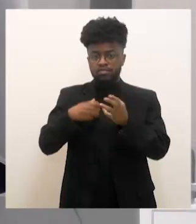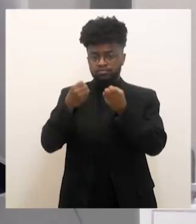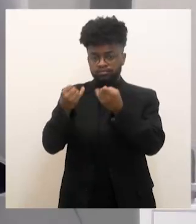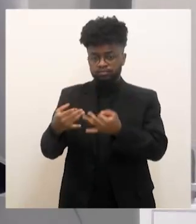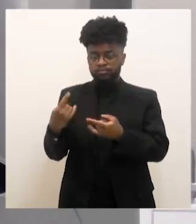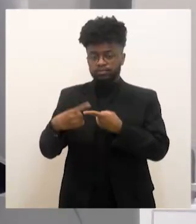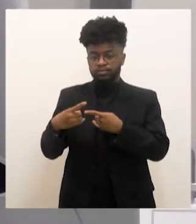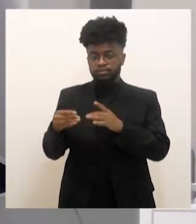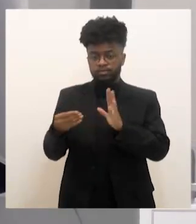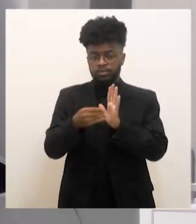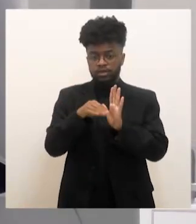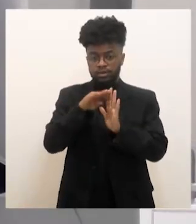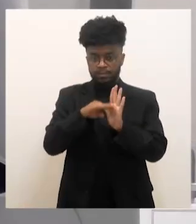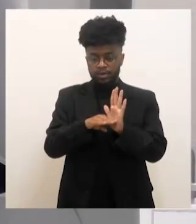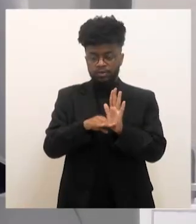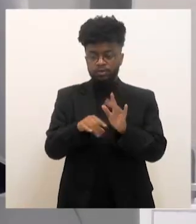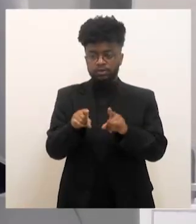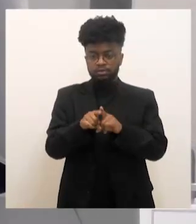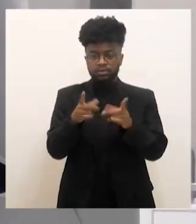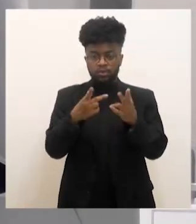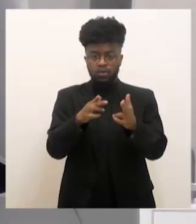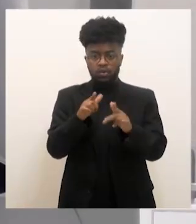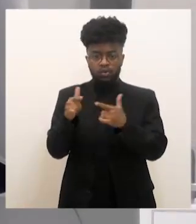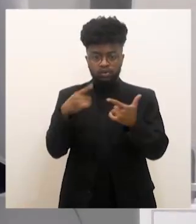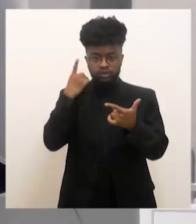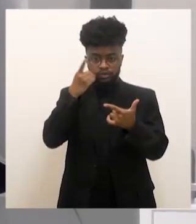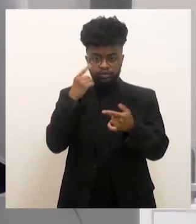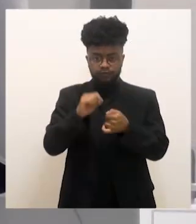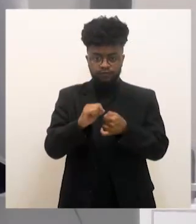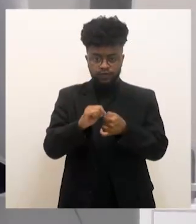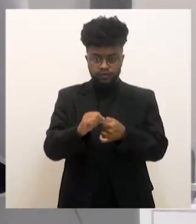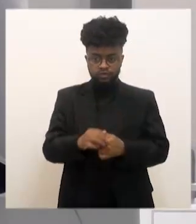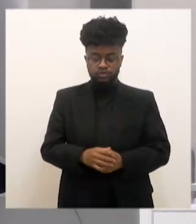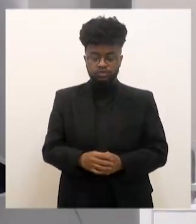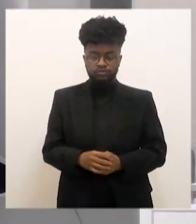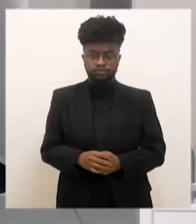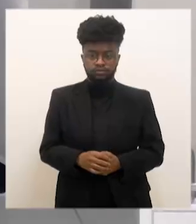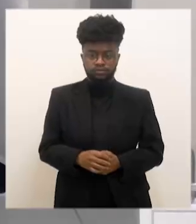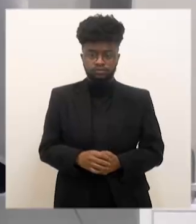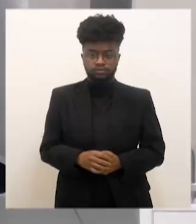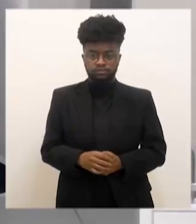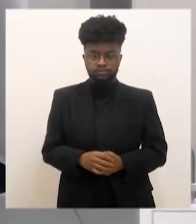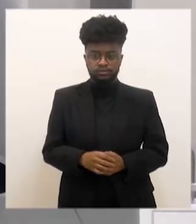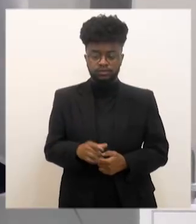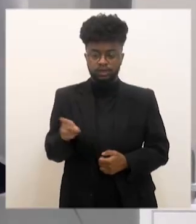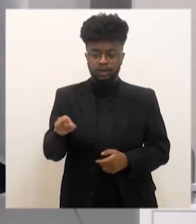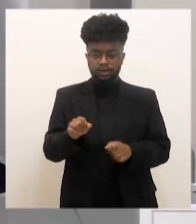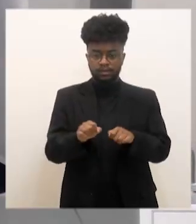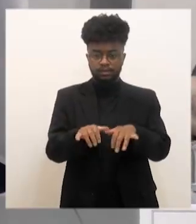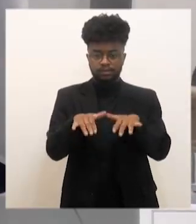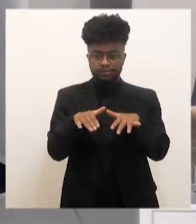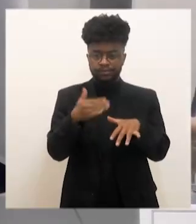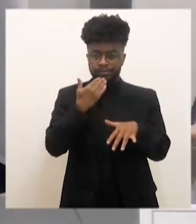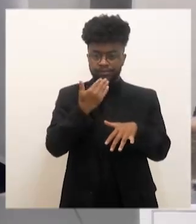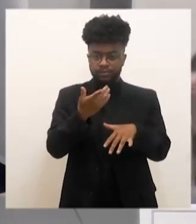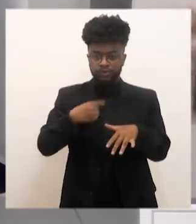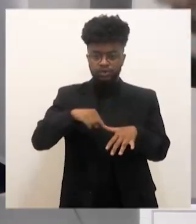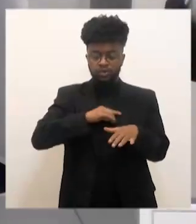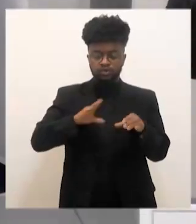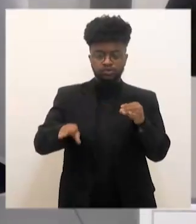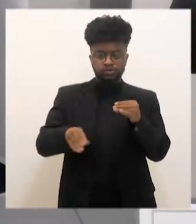veio à pauta, tal qual inúmeros outros deputados fazem habitualmente no plenário, de pedir que a gente